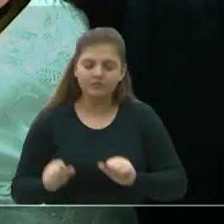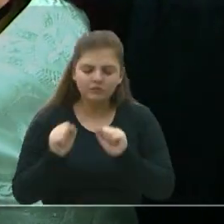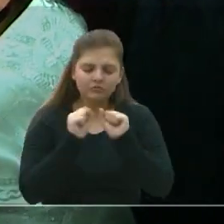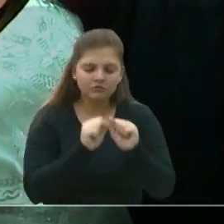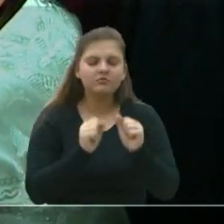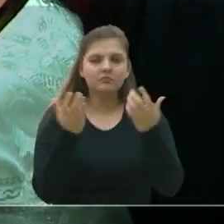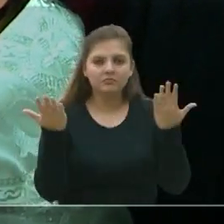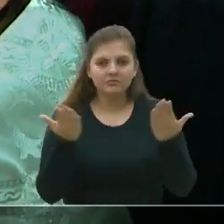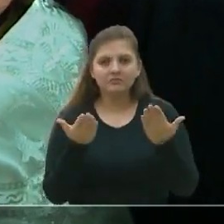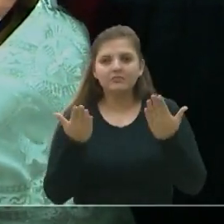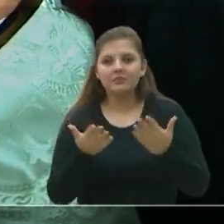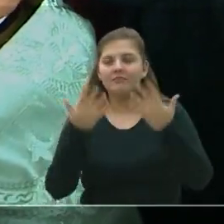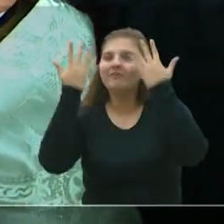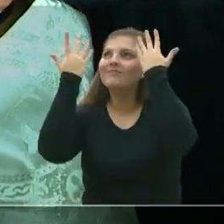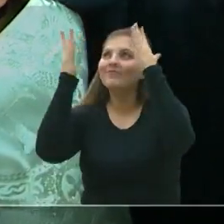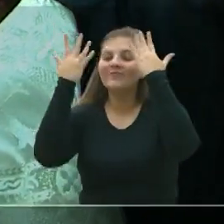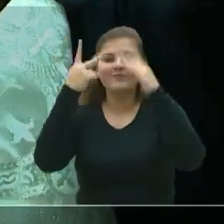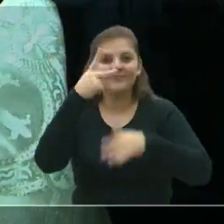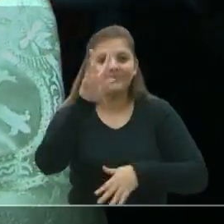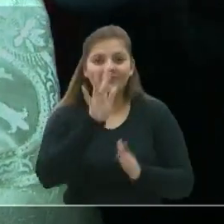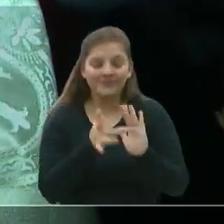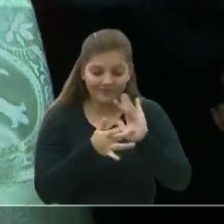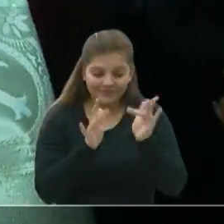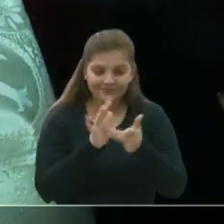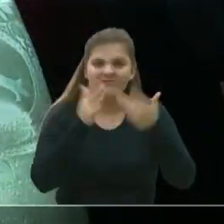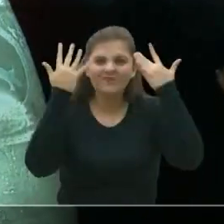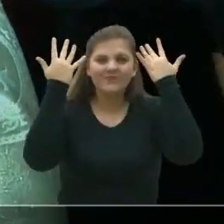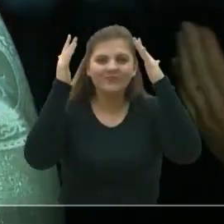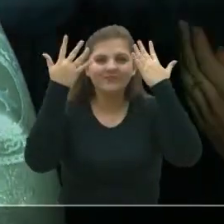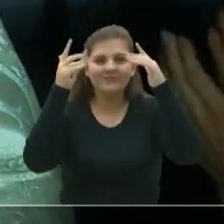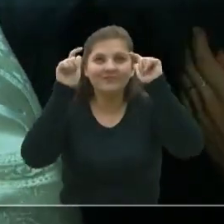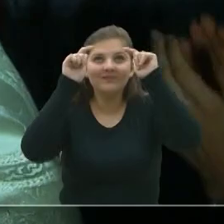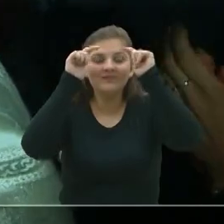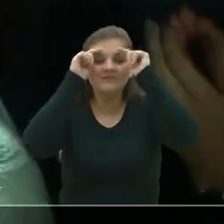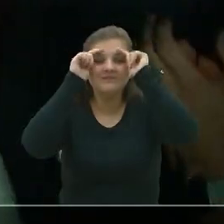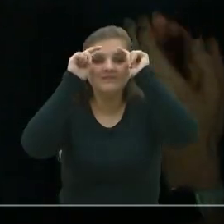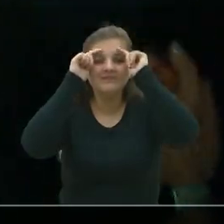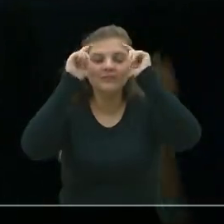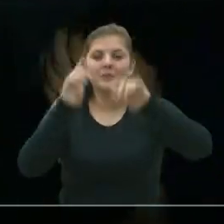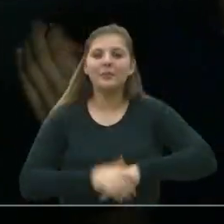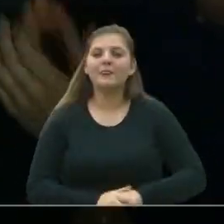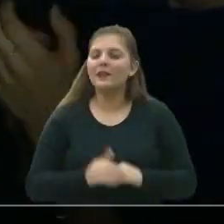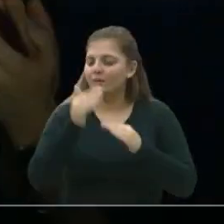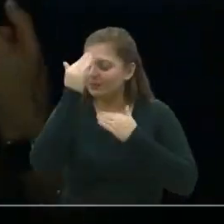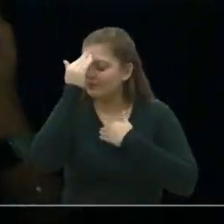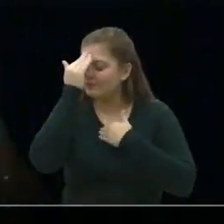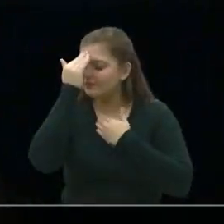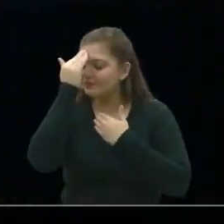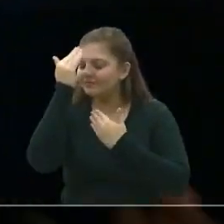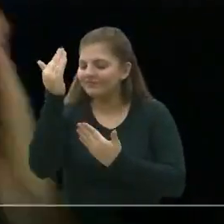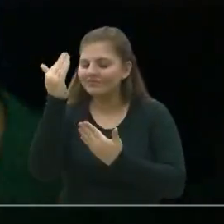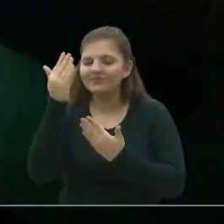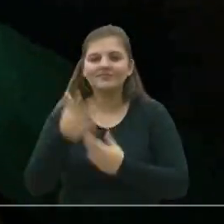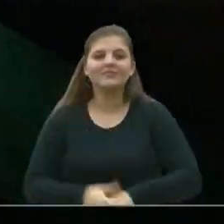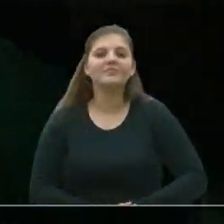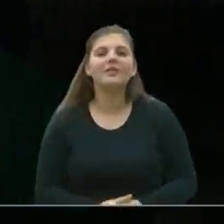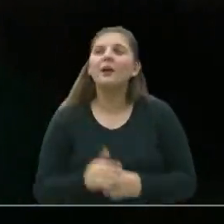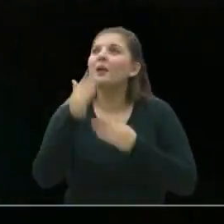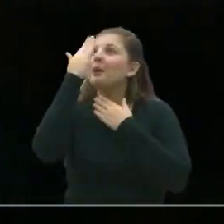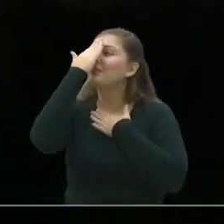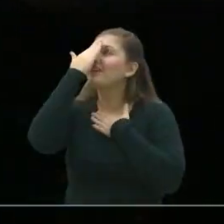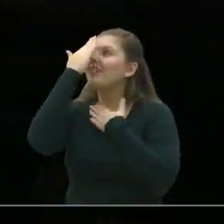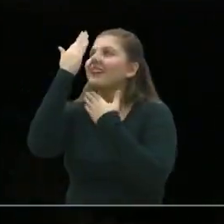posse, aplaude o teu Jesus, aplaude o teu rei. Agradece a Ele.